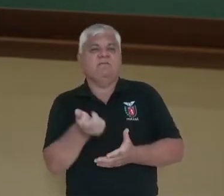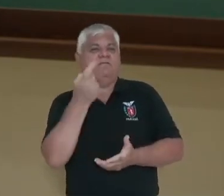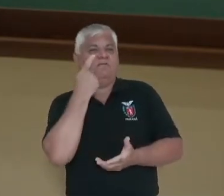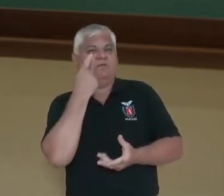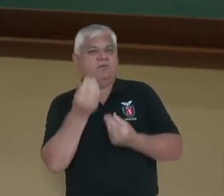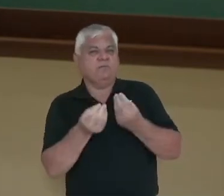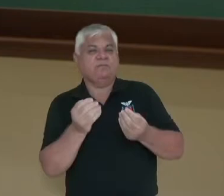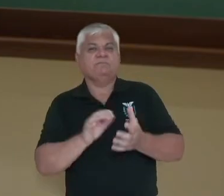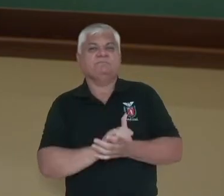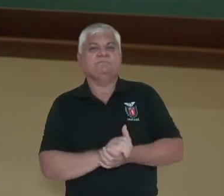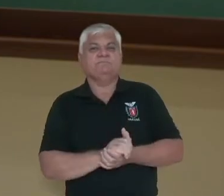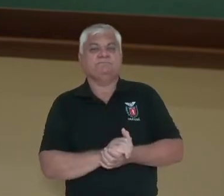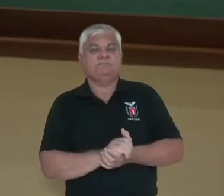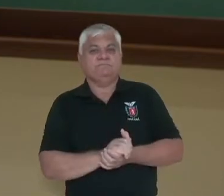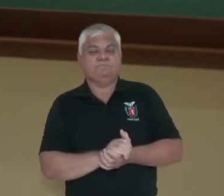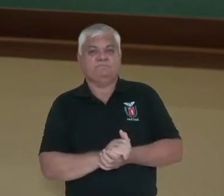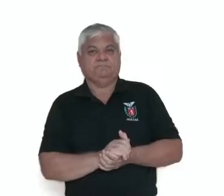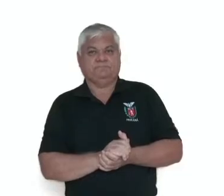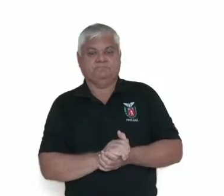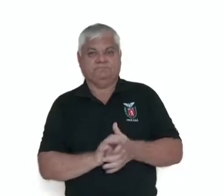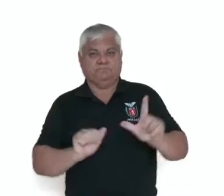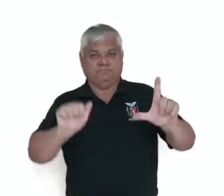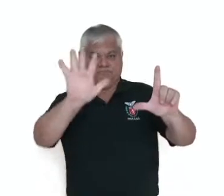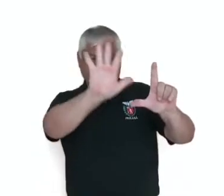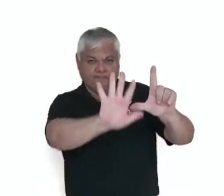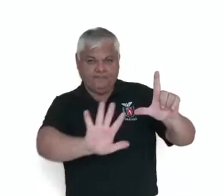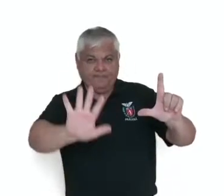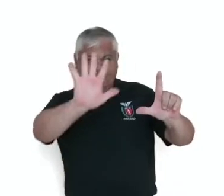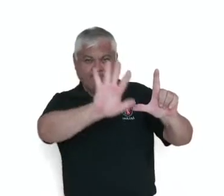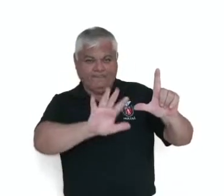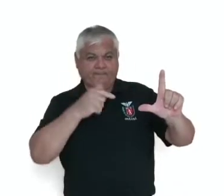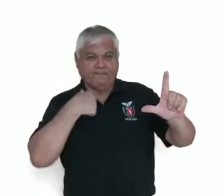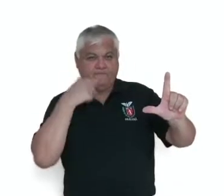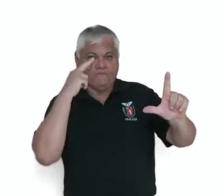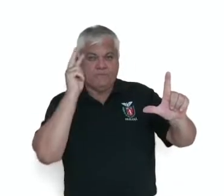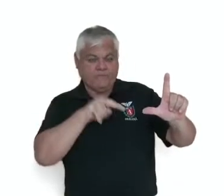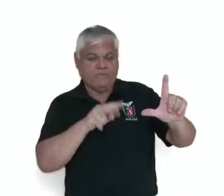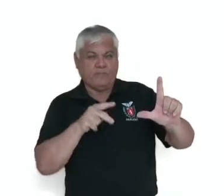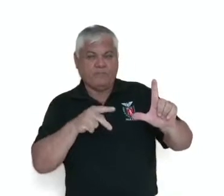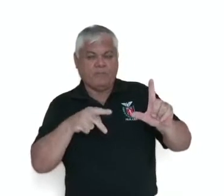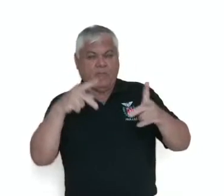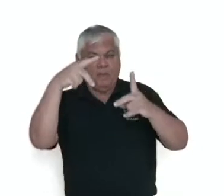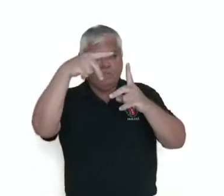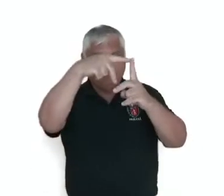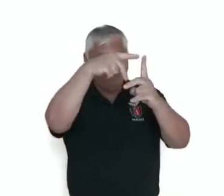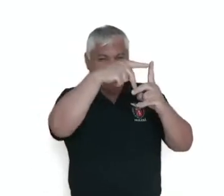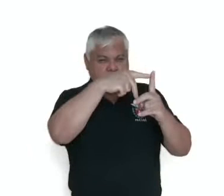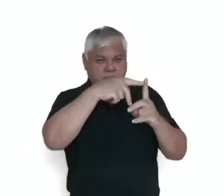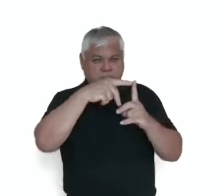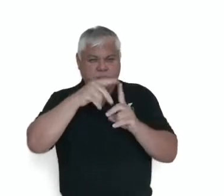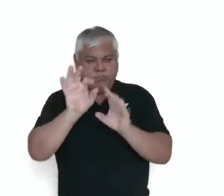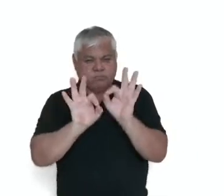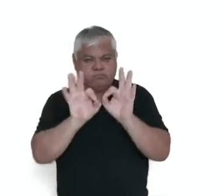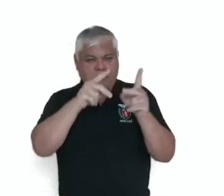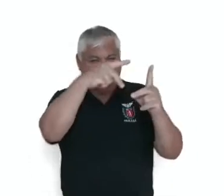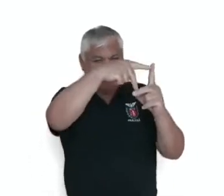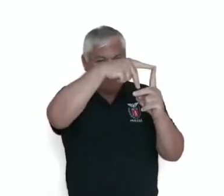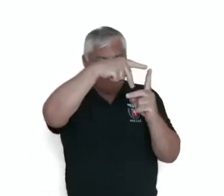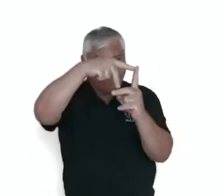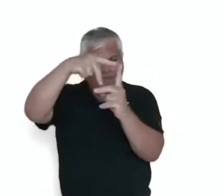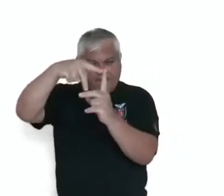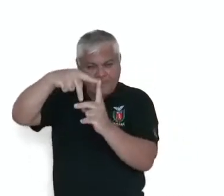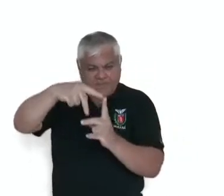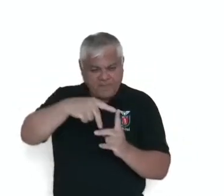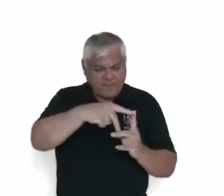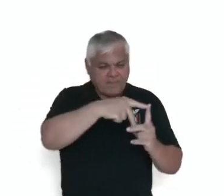aqui. Em uma imagem, os pixels estão dispostos em quadradinhos, organizados lado a lado em uma